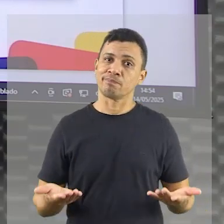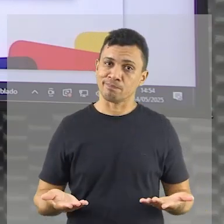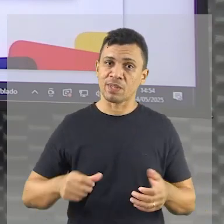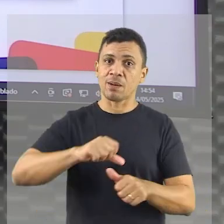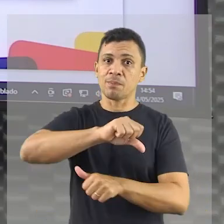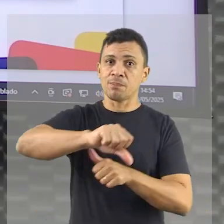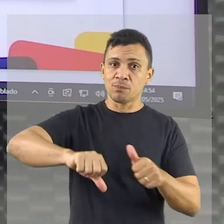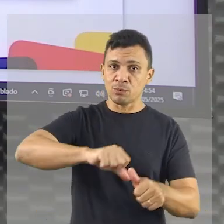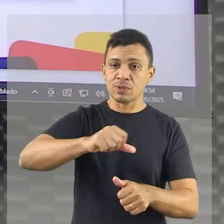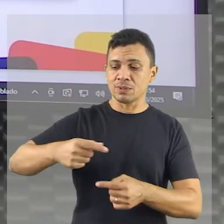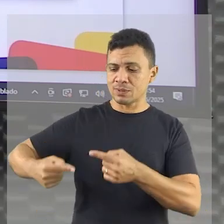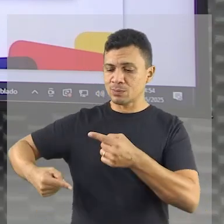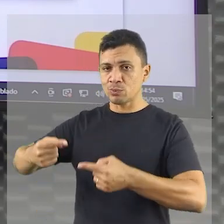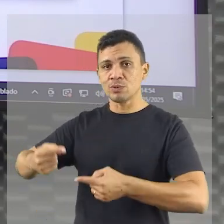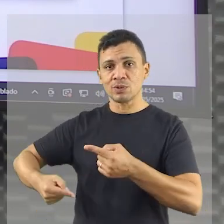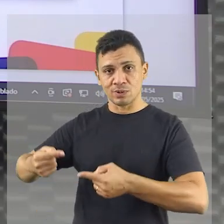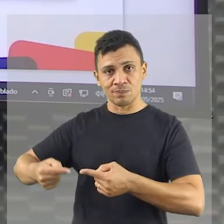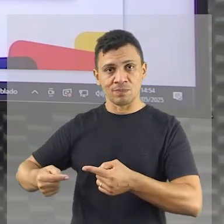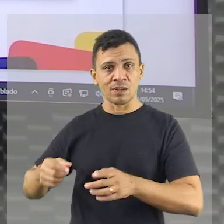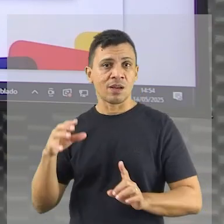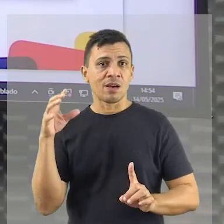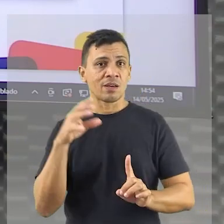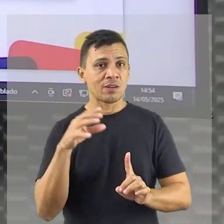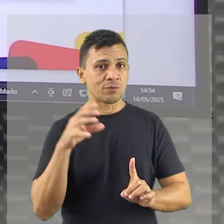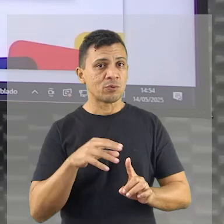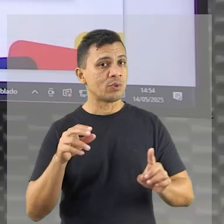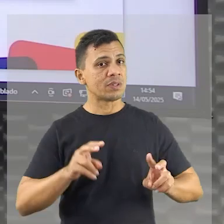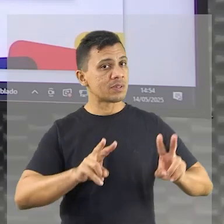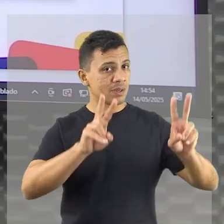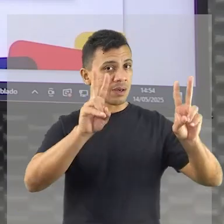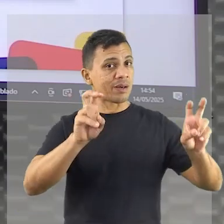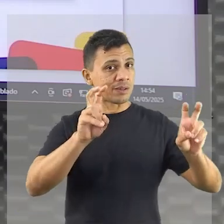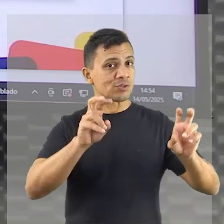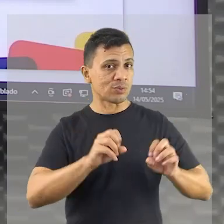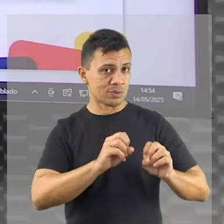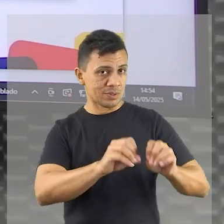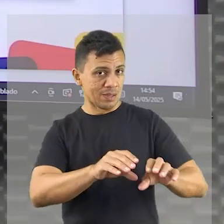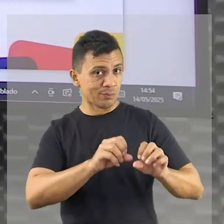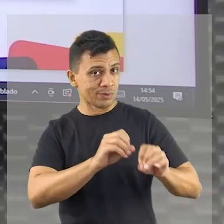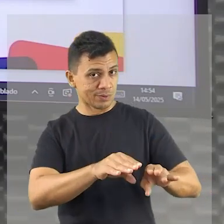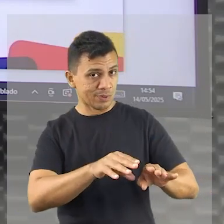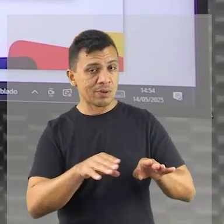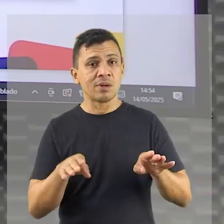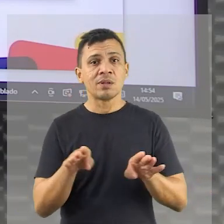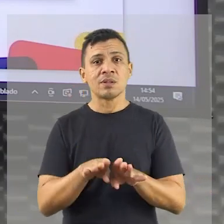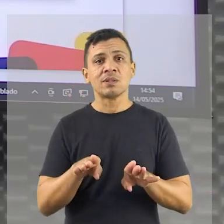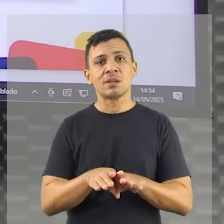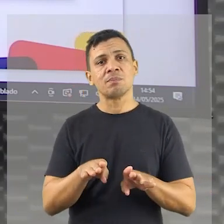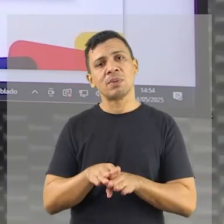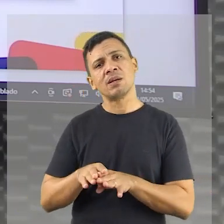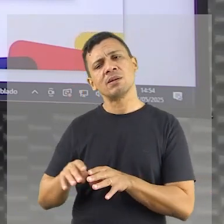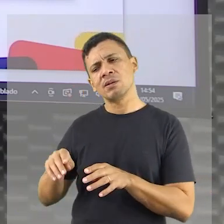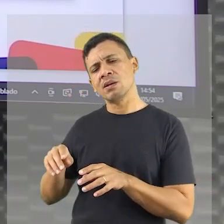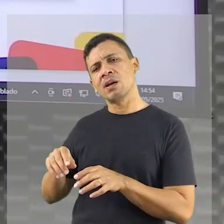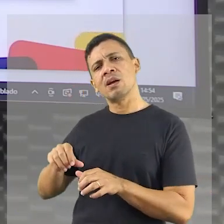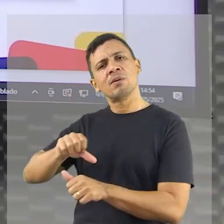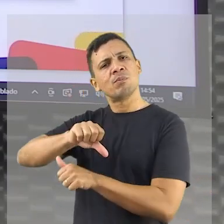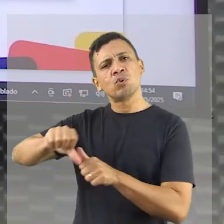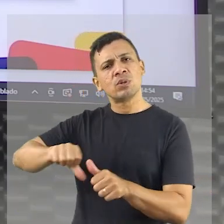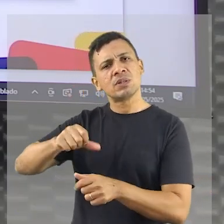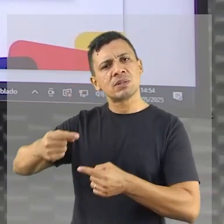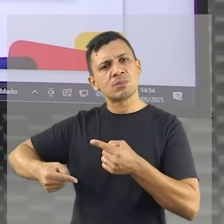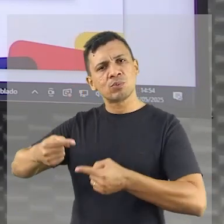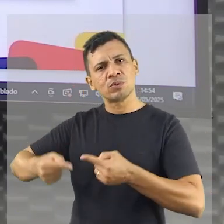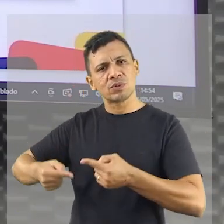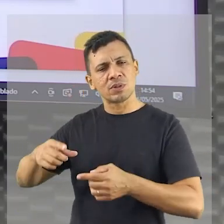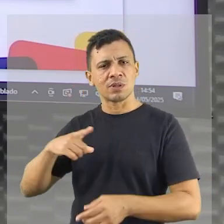ser aquele autor que participou do processo de formação da disciplina, mas acabou produzindo uma reflexão e uma teorização que